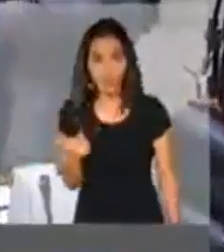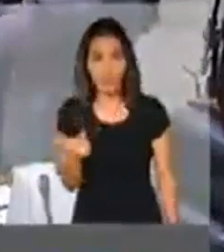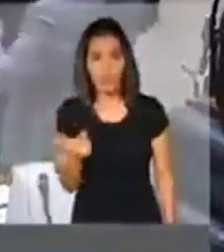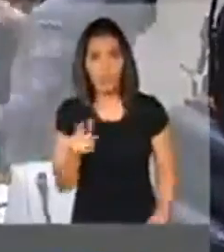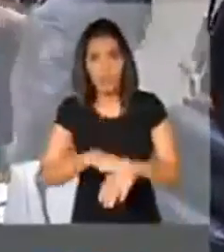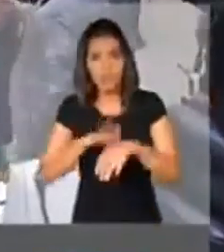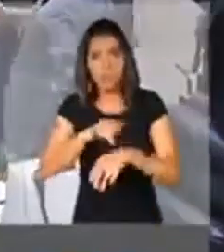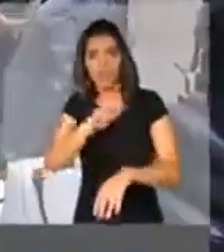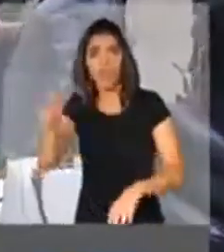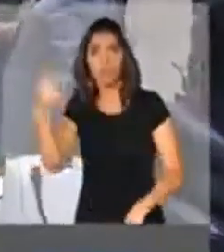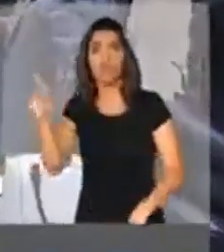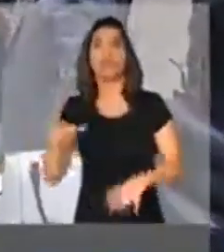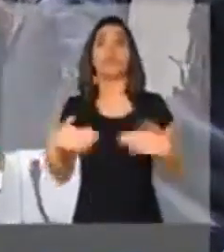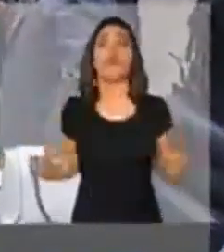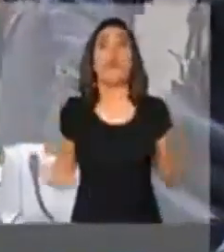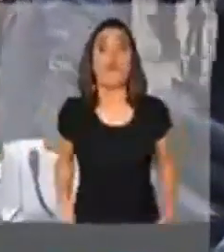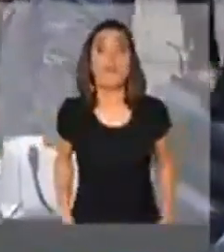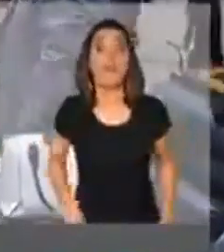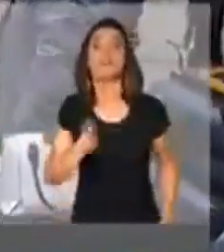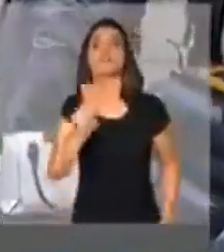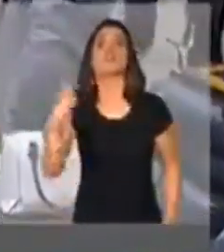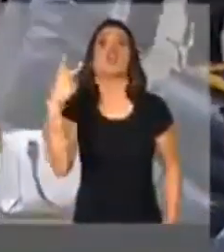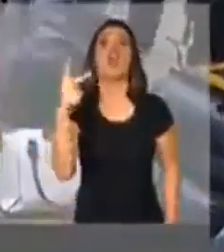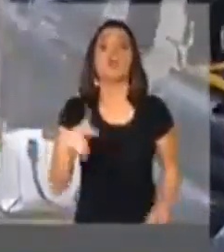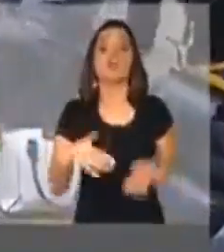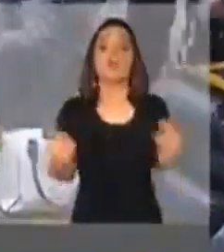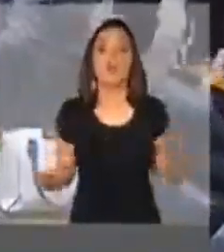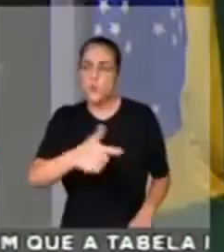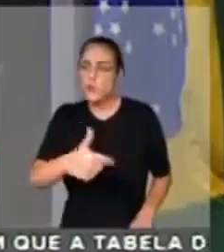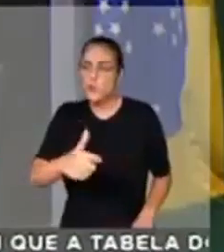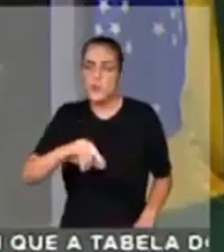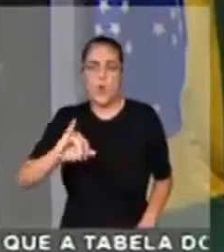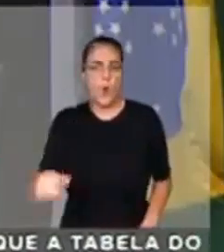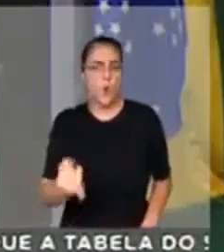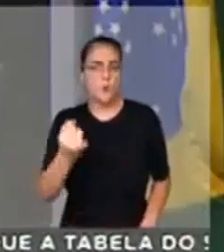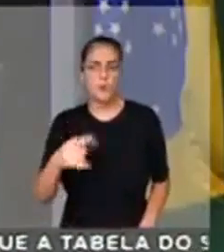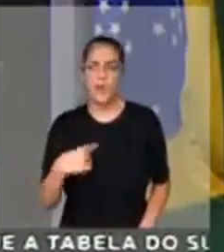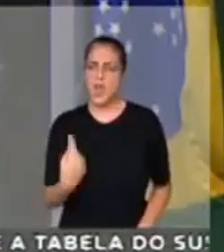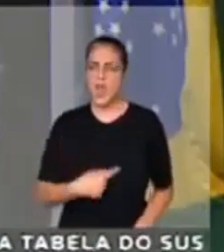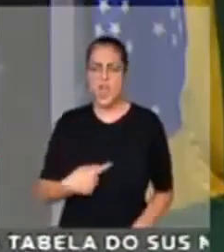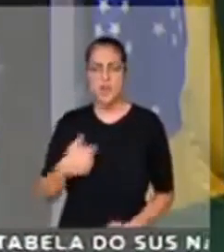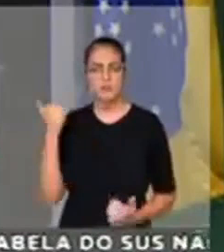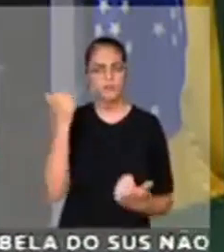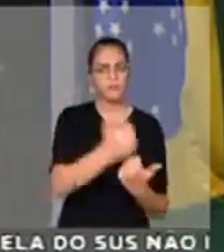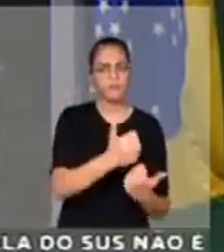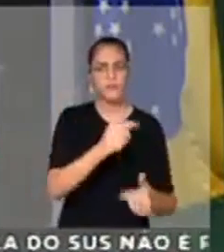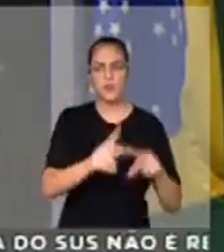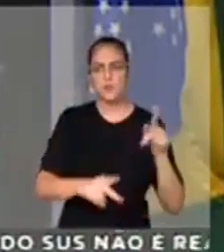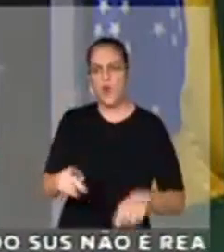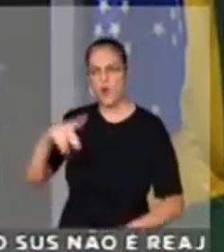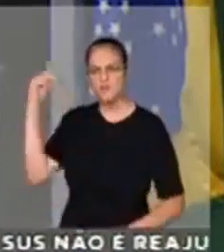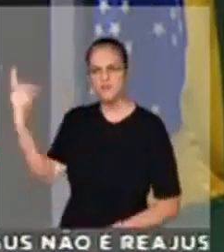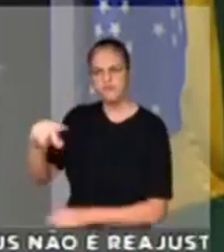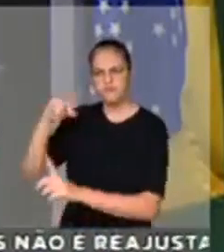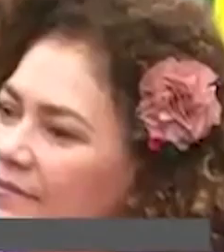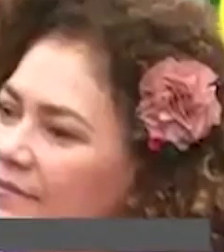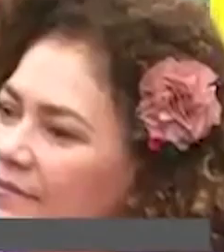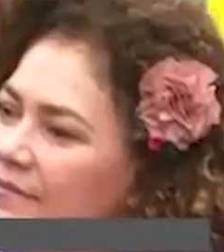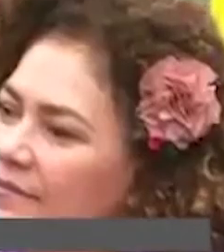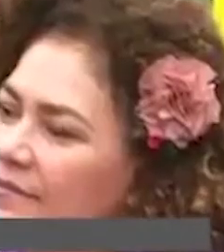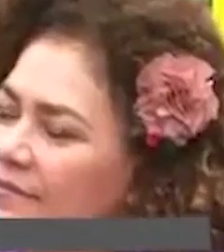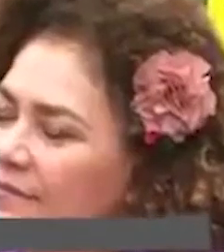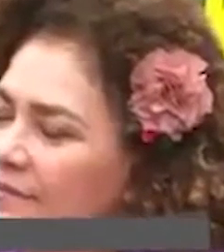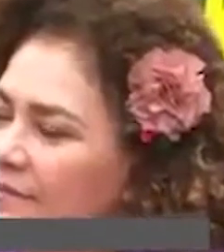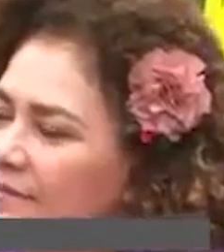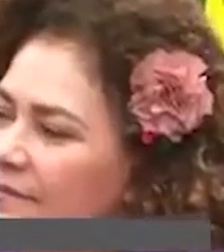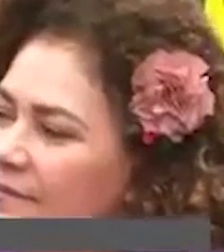Arrume o nome, por favor. Arrume o nome. Não, deixa ele vir. O safado, vagabundo, ordinário, excomungado, ladrão. Sérgio